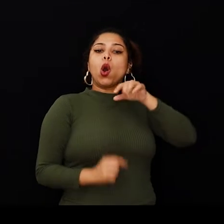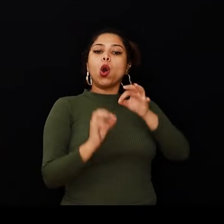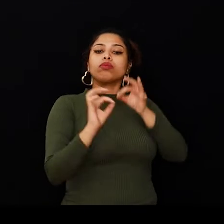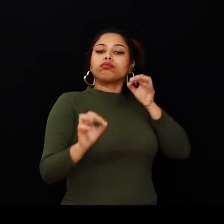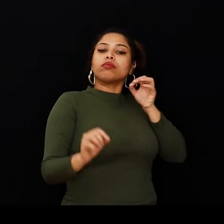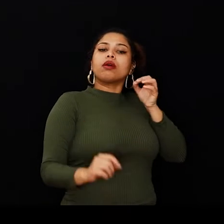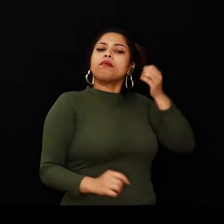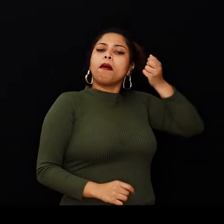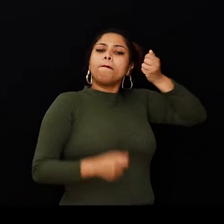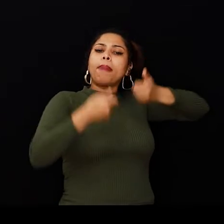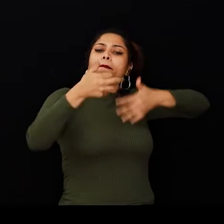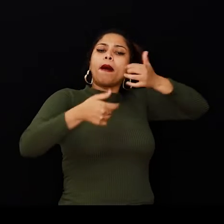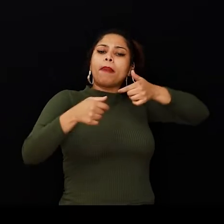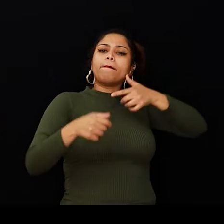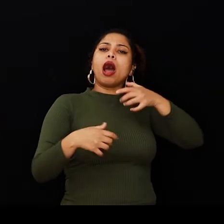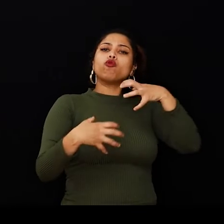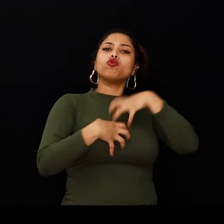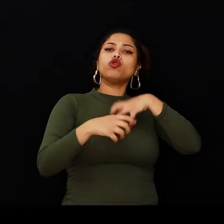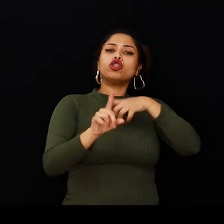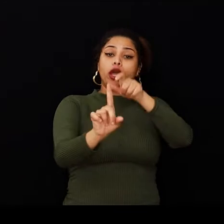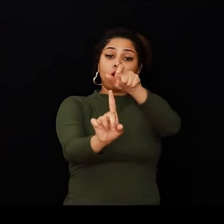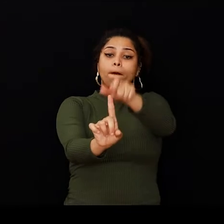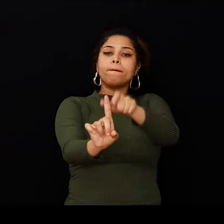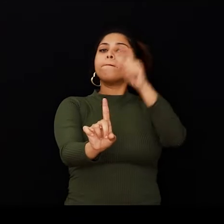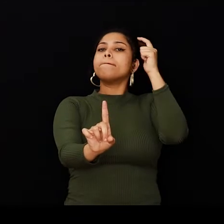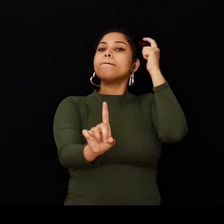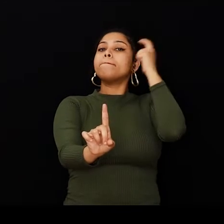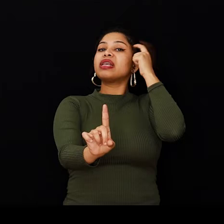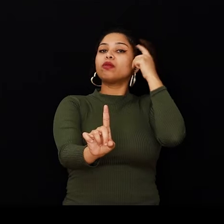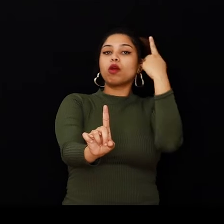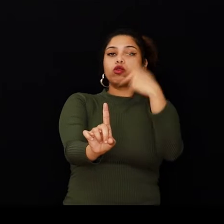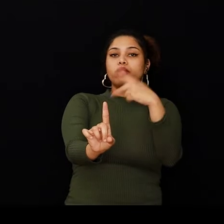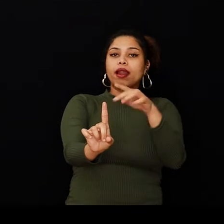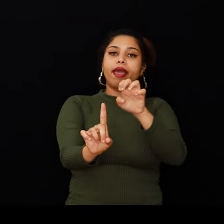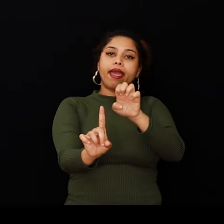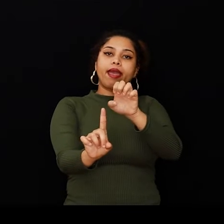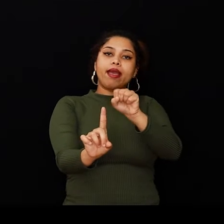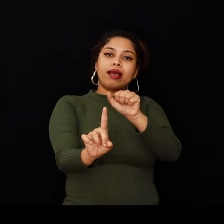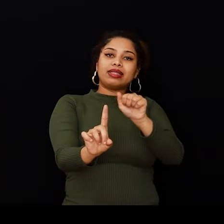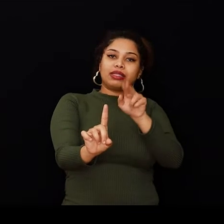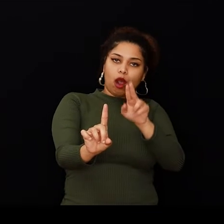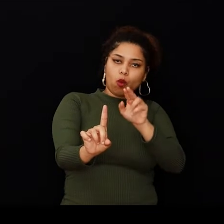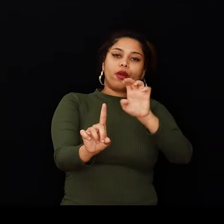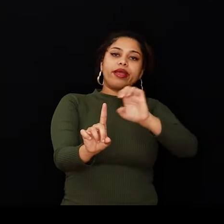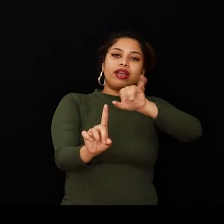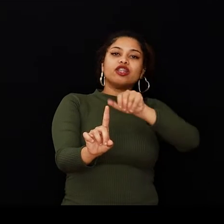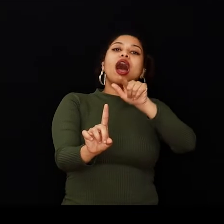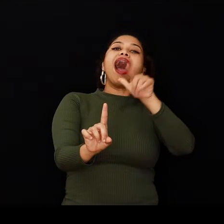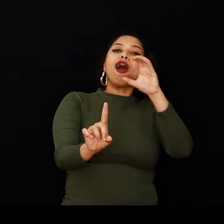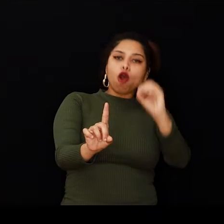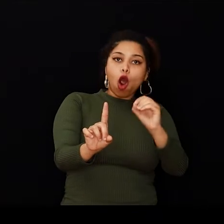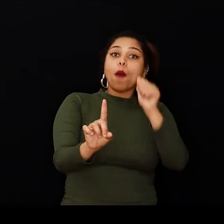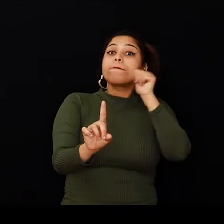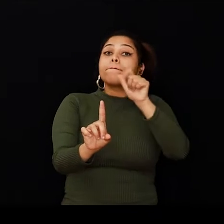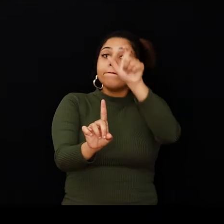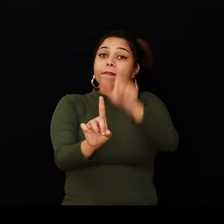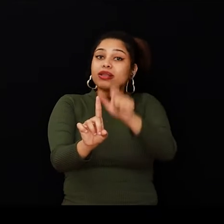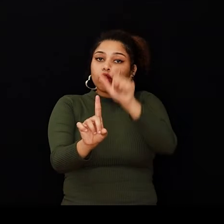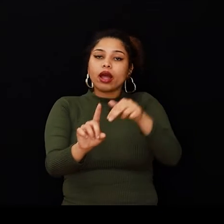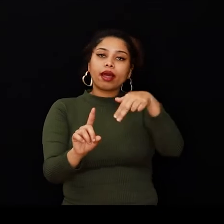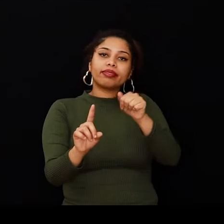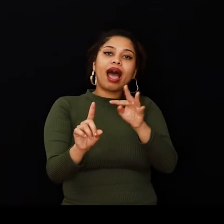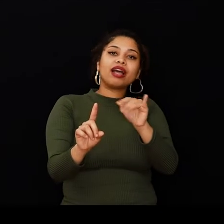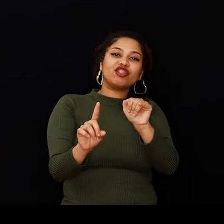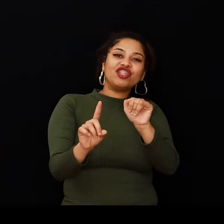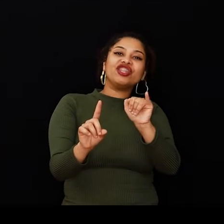contando os pensamentos da personagem, por exemplo, do Esaú e Jacó. Eu lembro bem de um exemplo da personagem